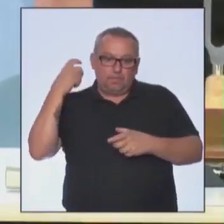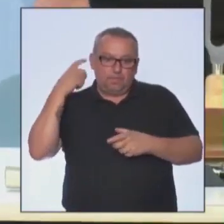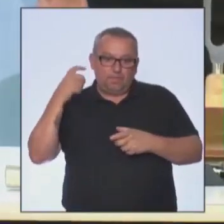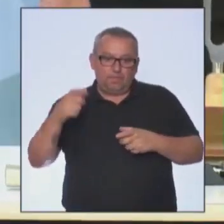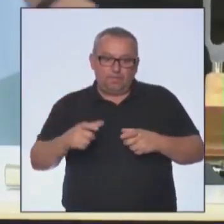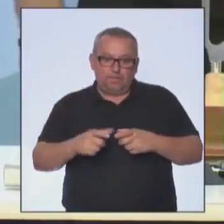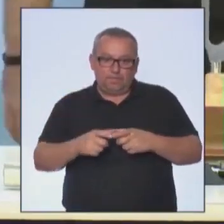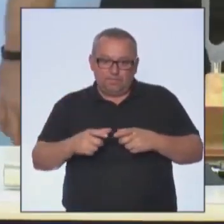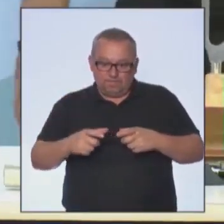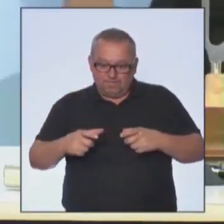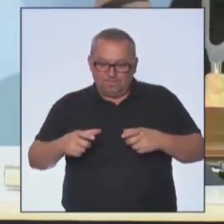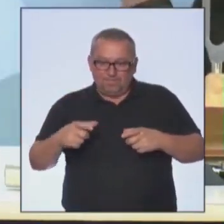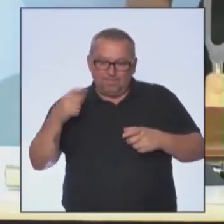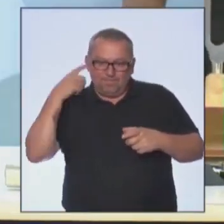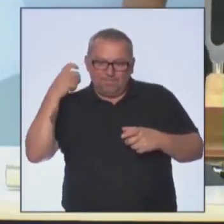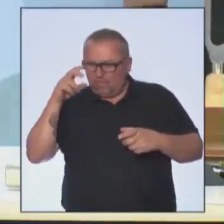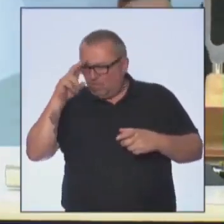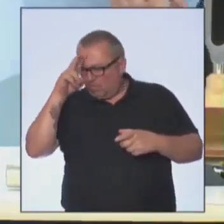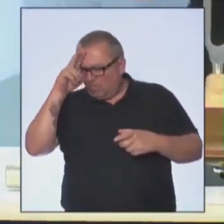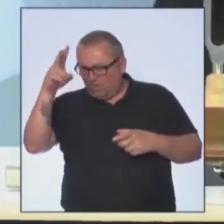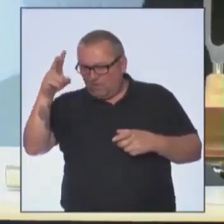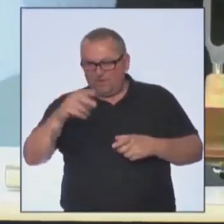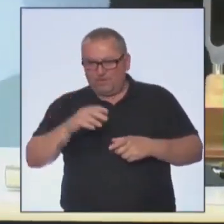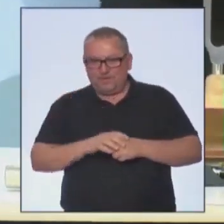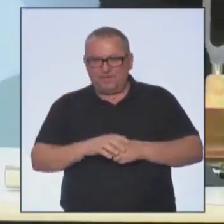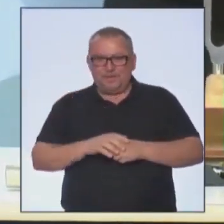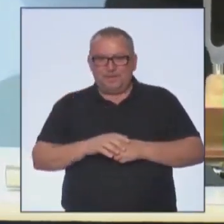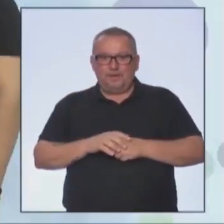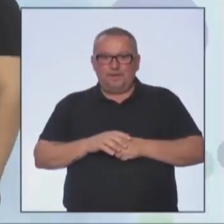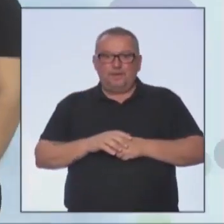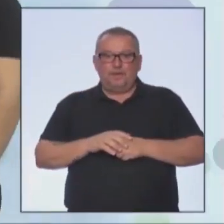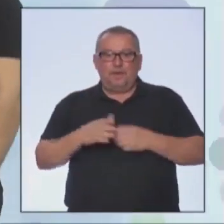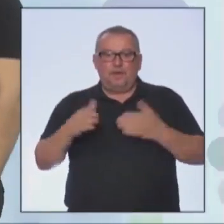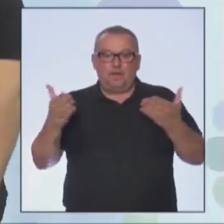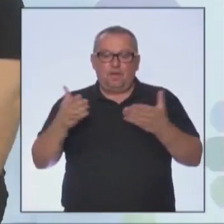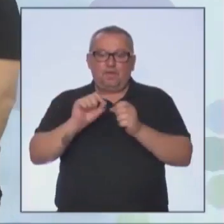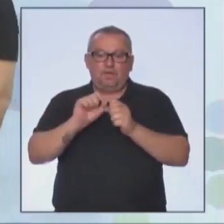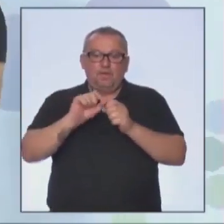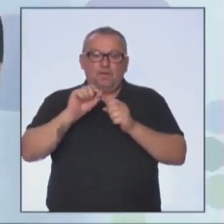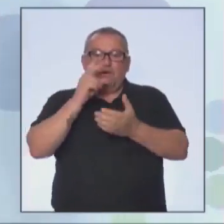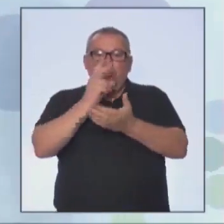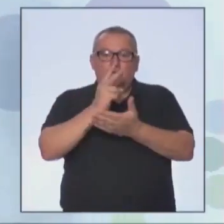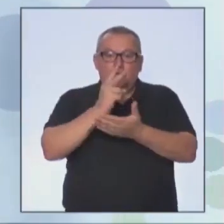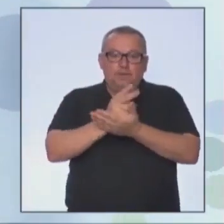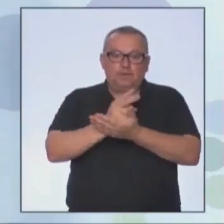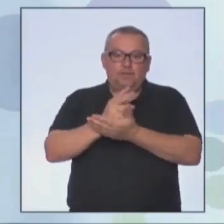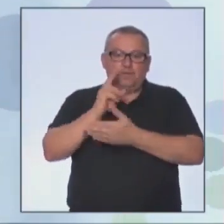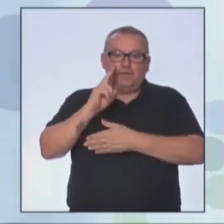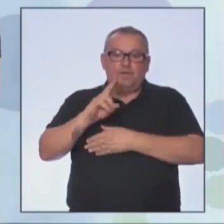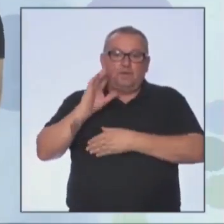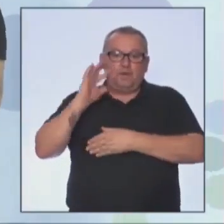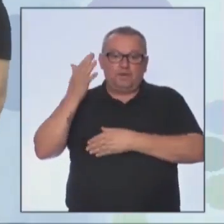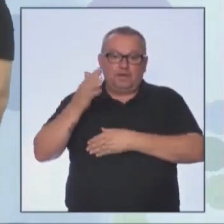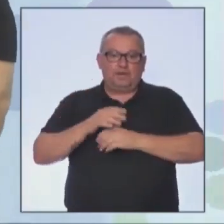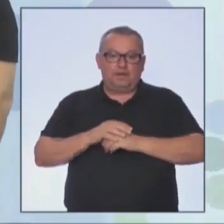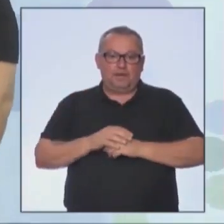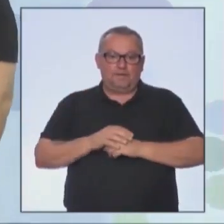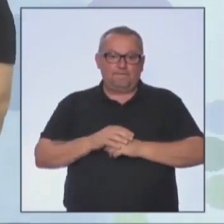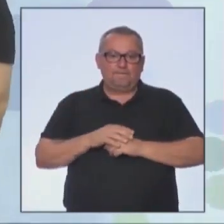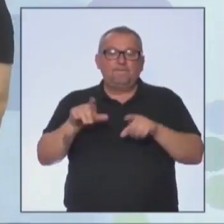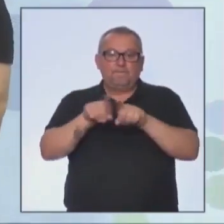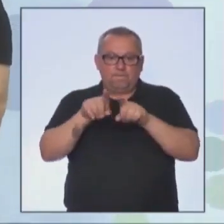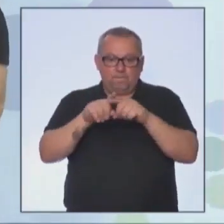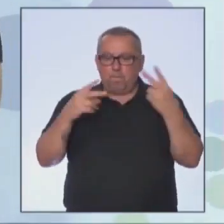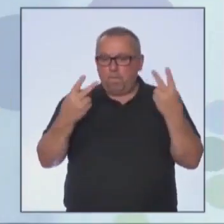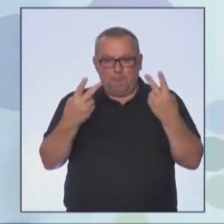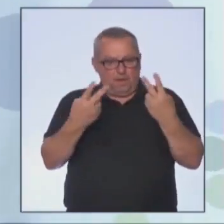Ela amplifica muito o som. Bastante. Então agora eu e o Francisco vamos tocar ao mesmo tempo e ver o que acontece. Esses 2 diapasões são